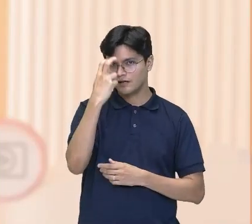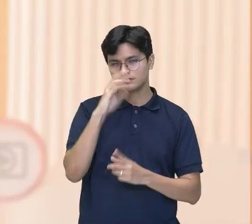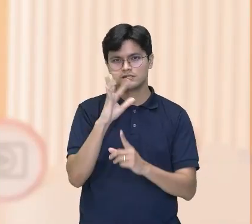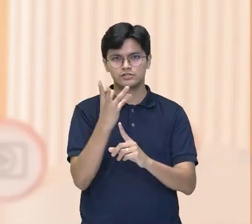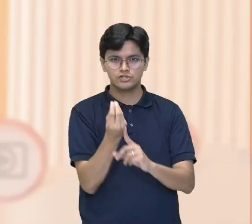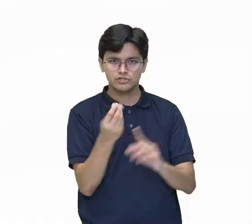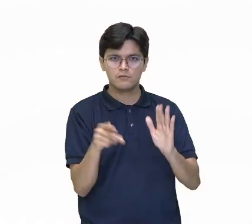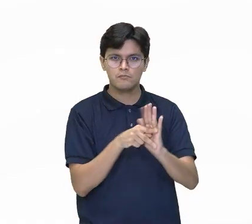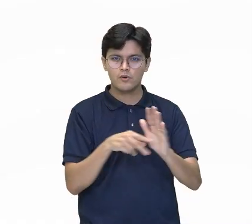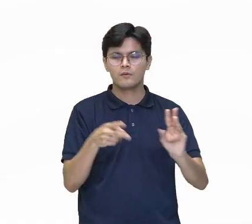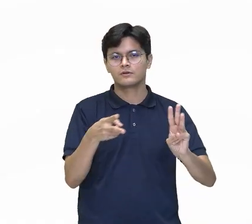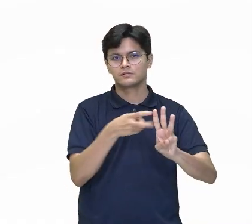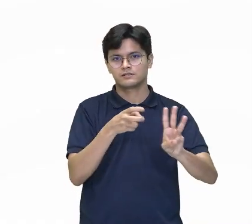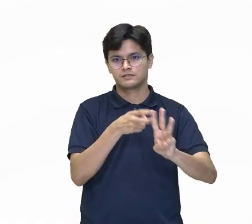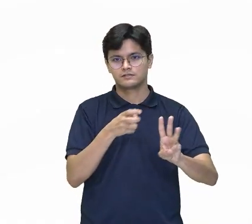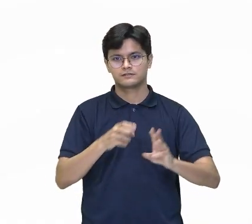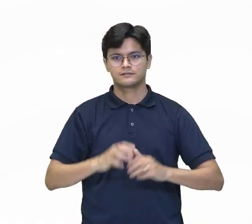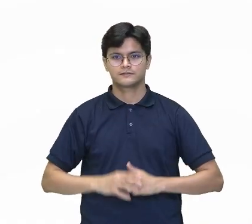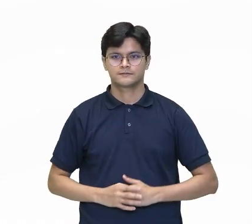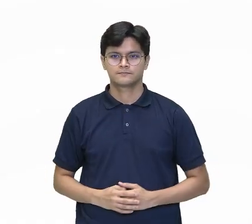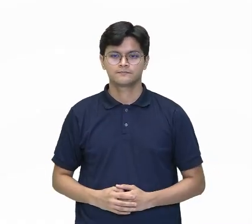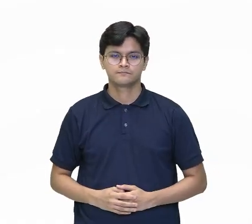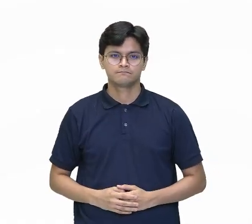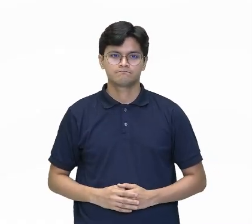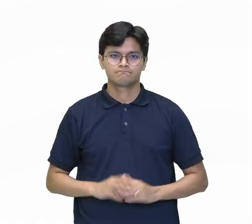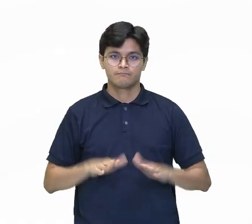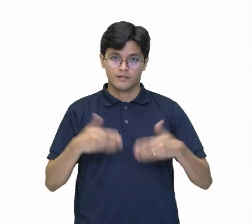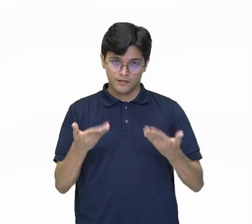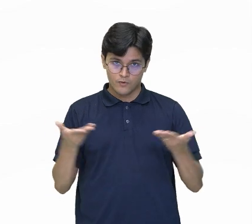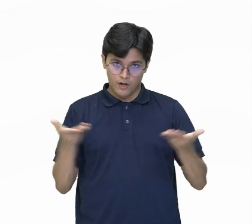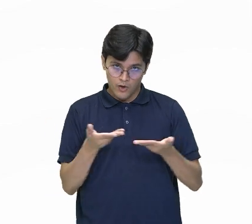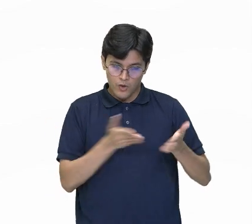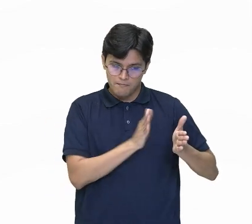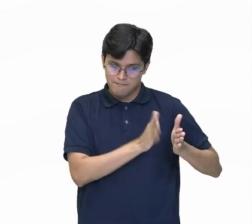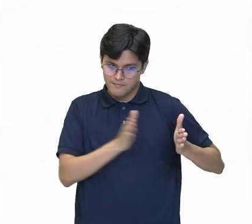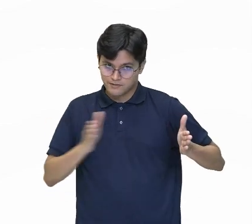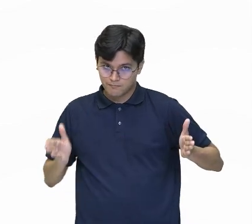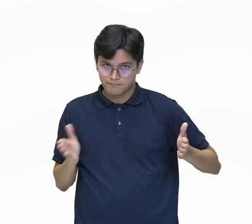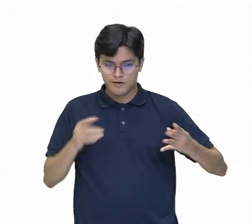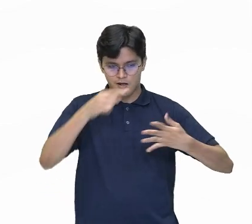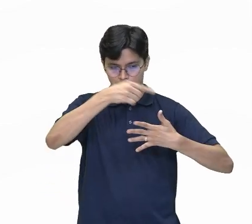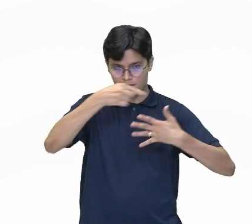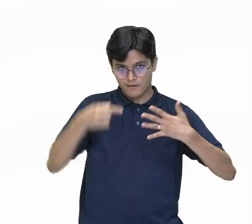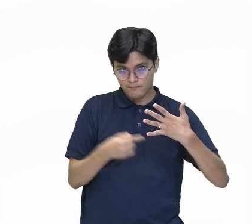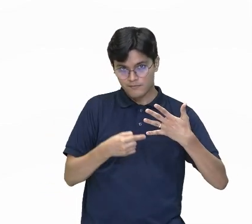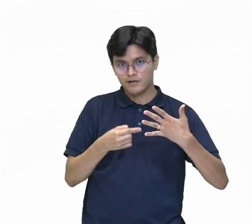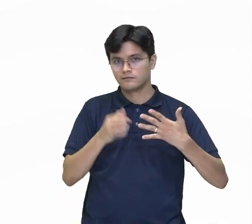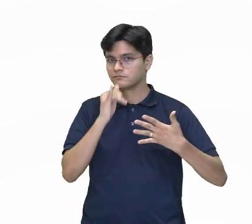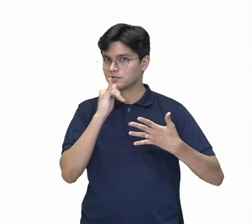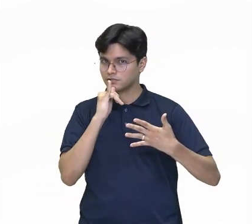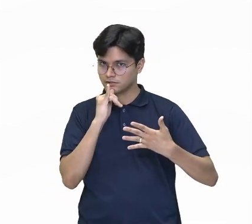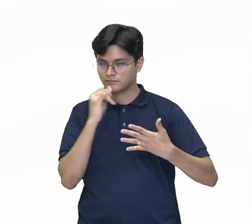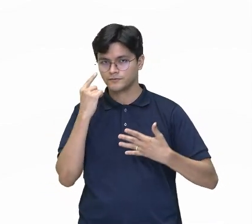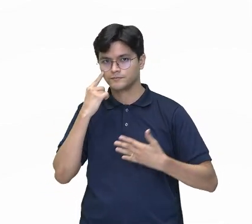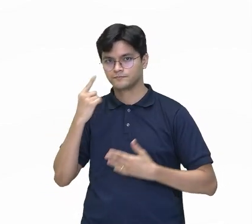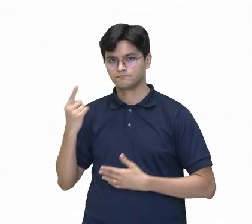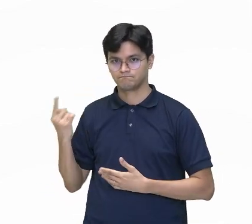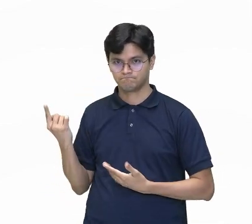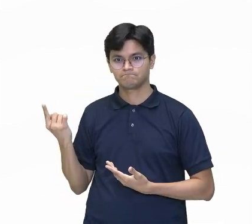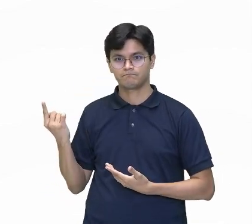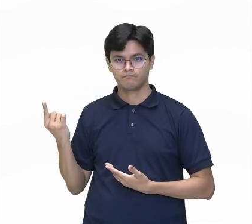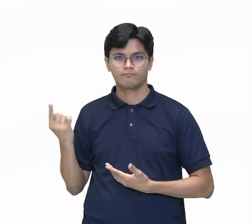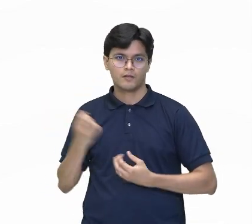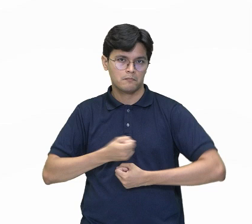povos indígenas. Então vamos ver aqui no passo a passo, né? Nós temos aqui, por exemplo, que a